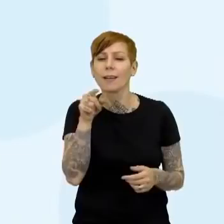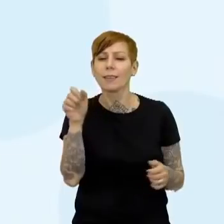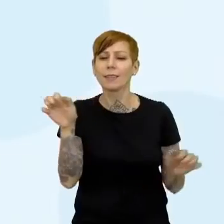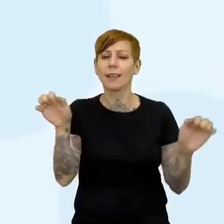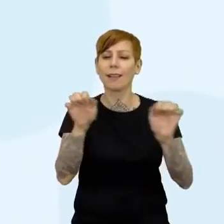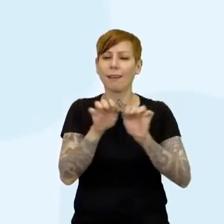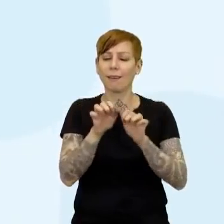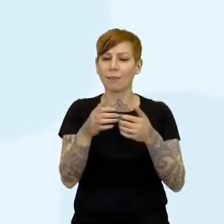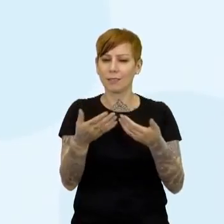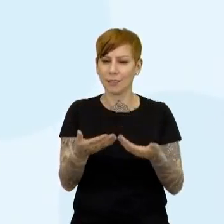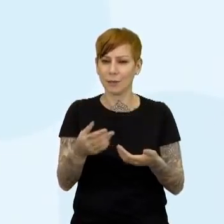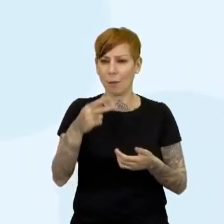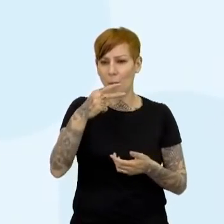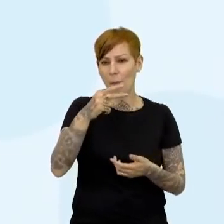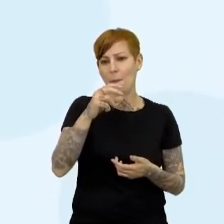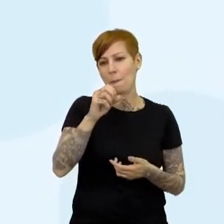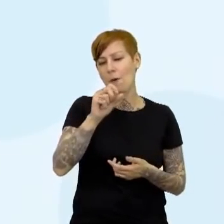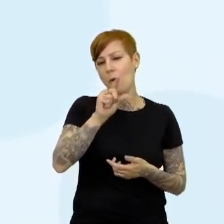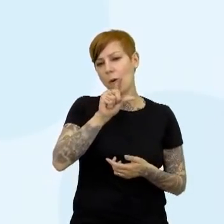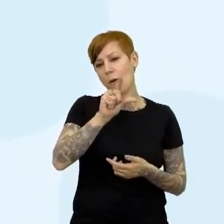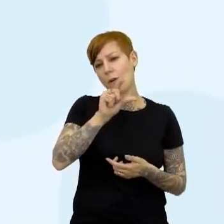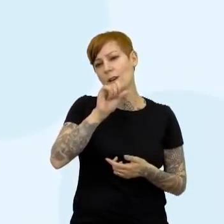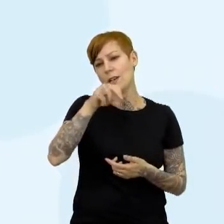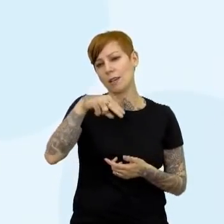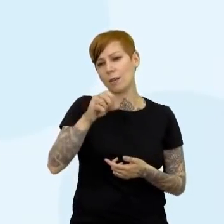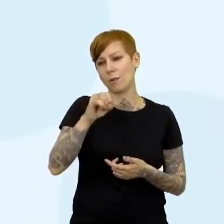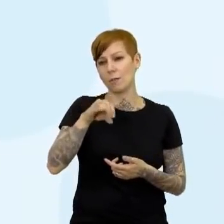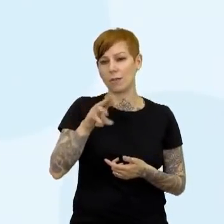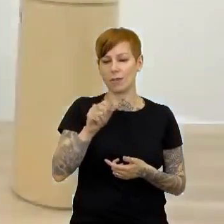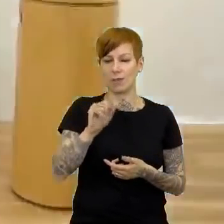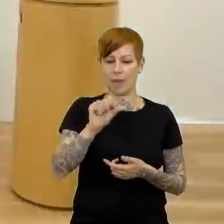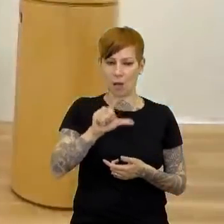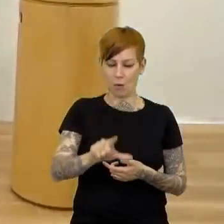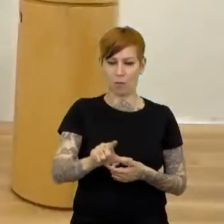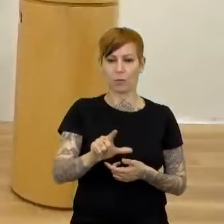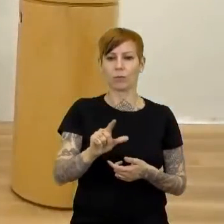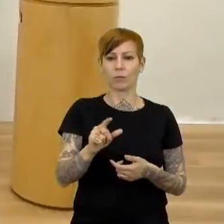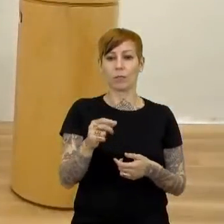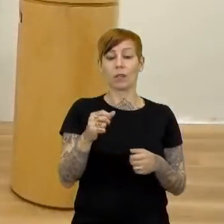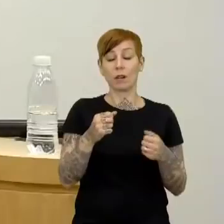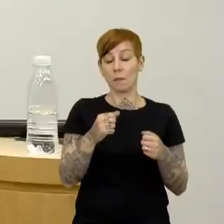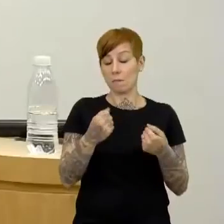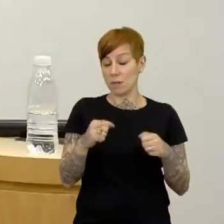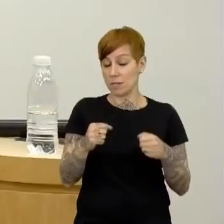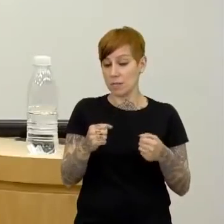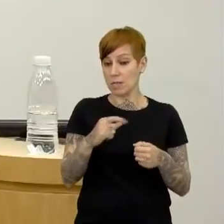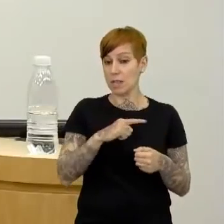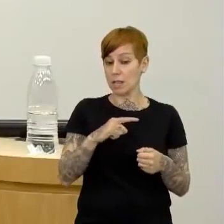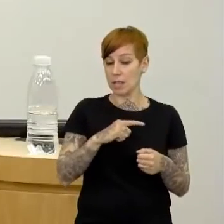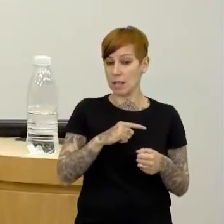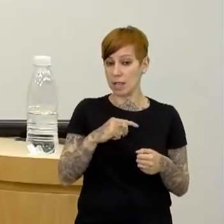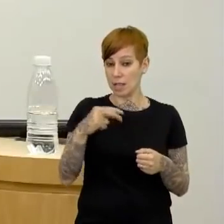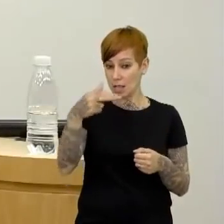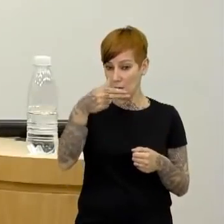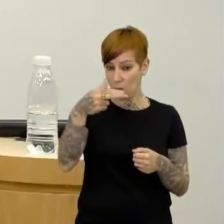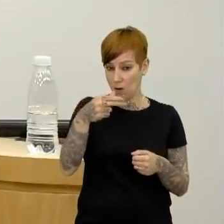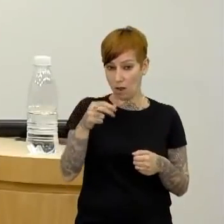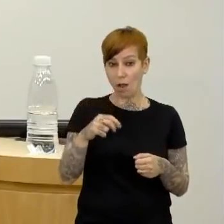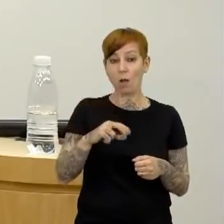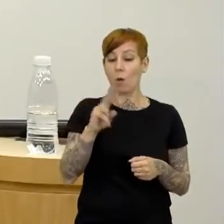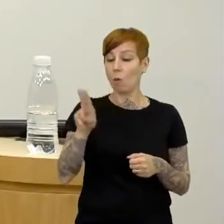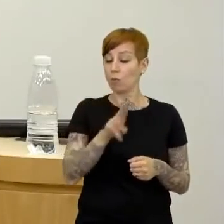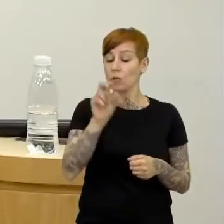polinomiais Lembrando que equação Osmar tem que ter uma igualdade tá serve a gente vai usar uma única letra pode ser